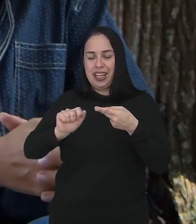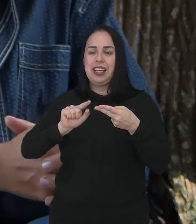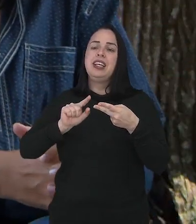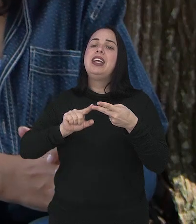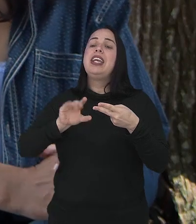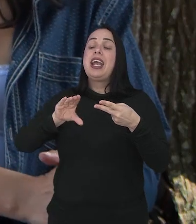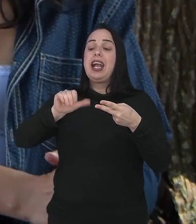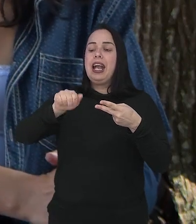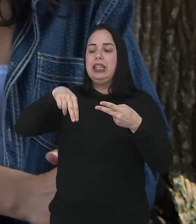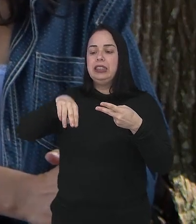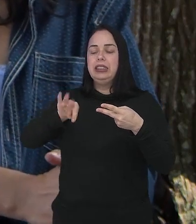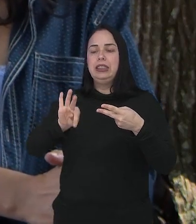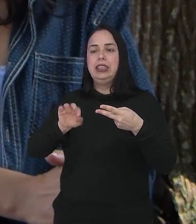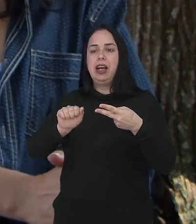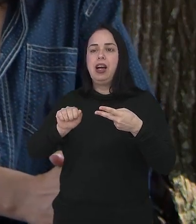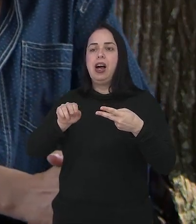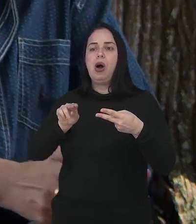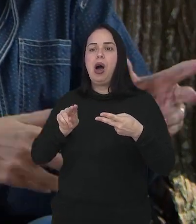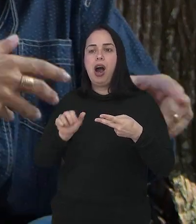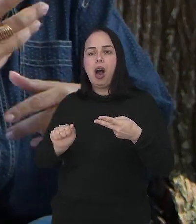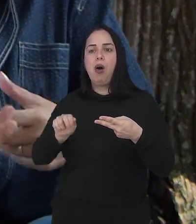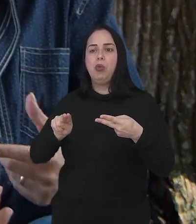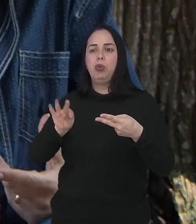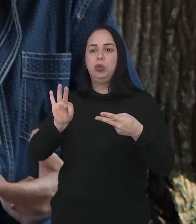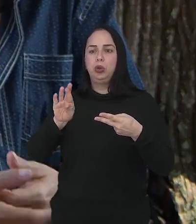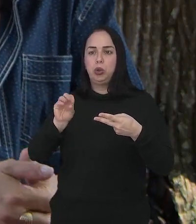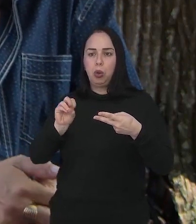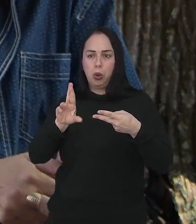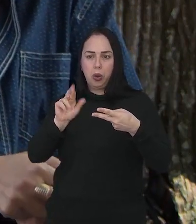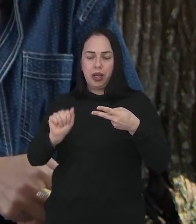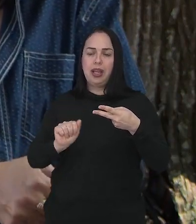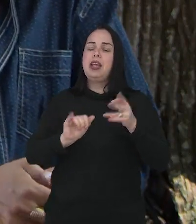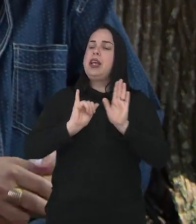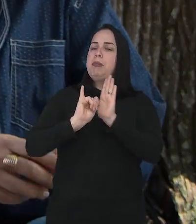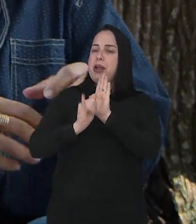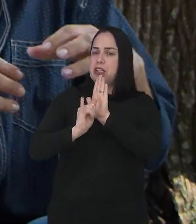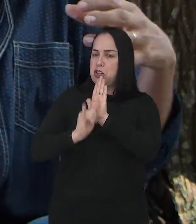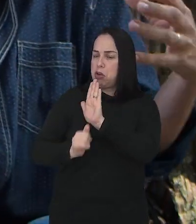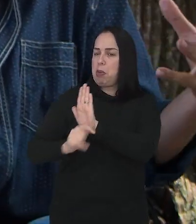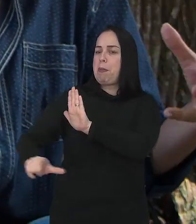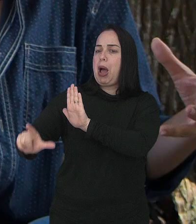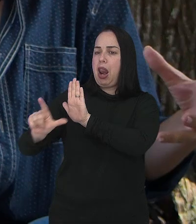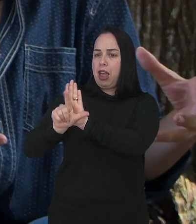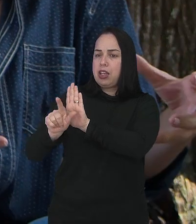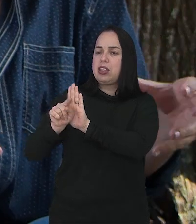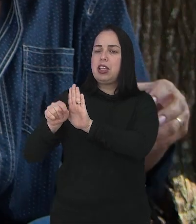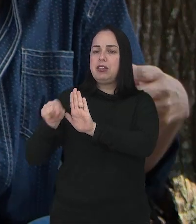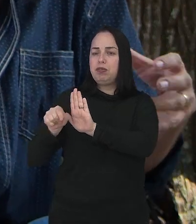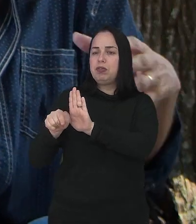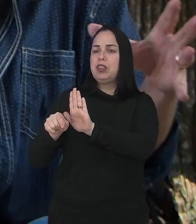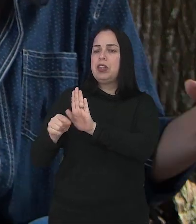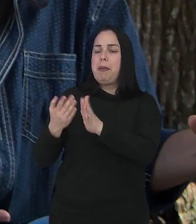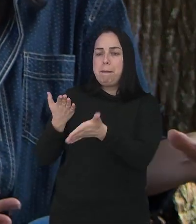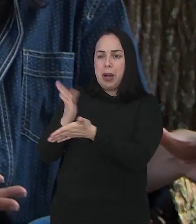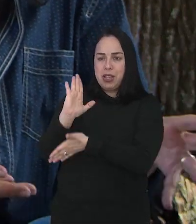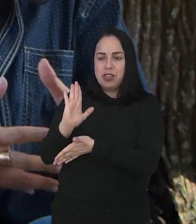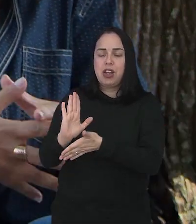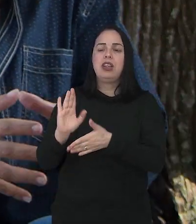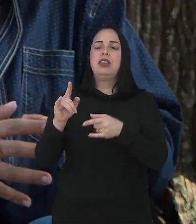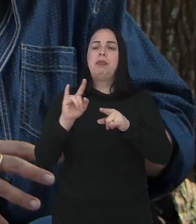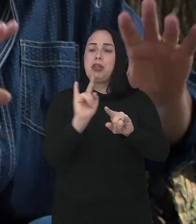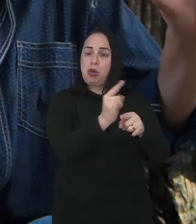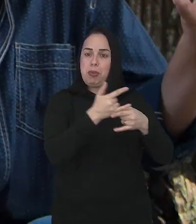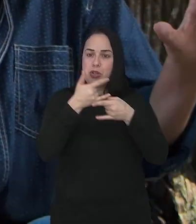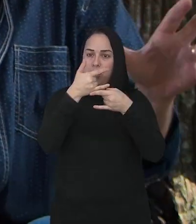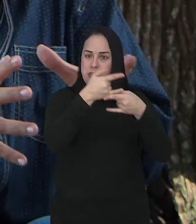o Cantautoras do Vale. E nós passamos no edital do PROAC, fizemos uma edição online, né,